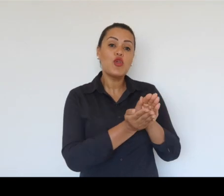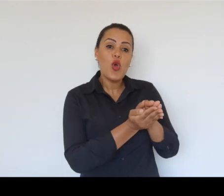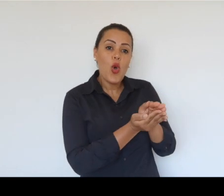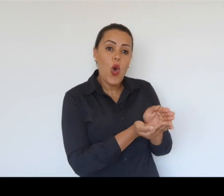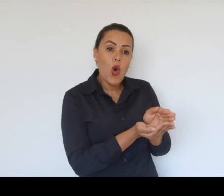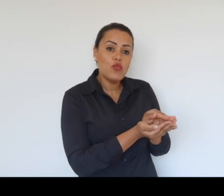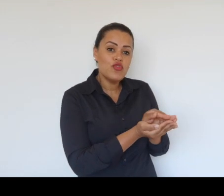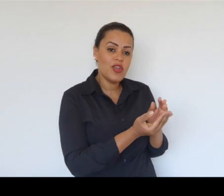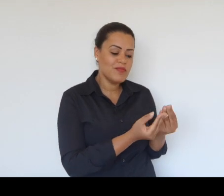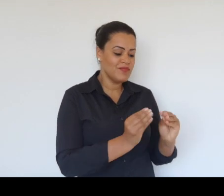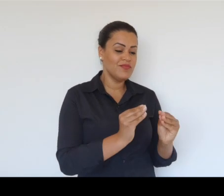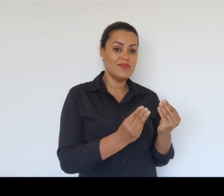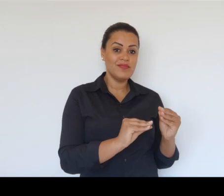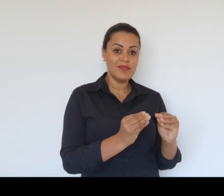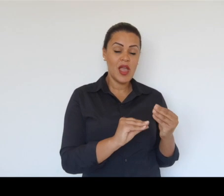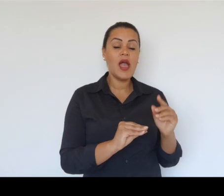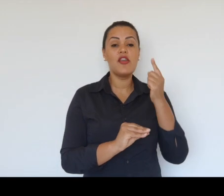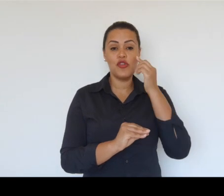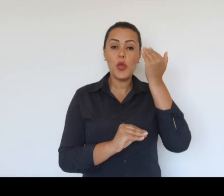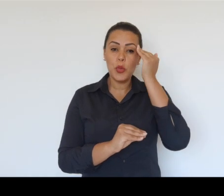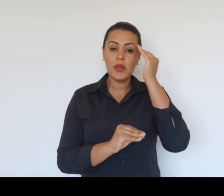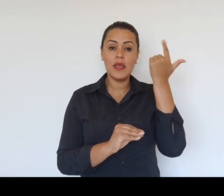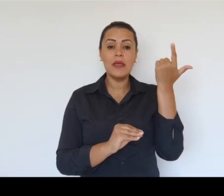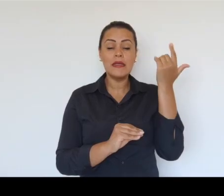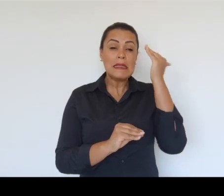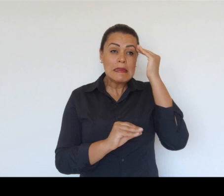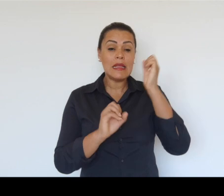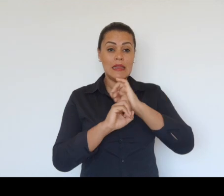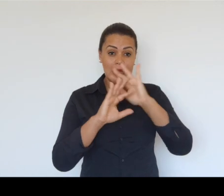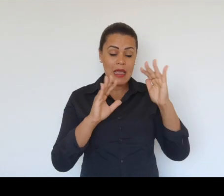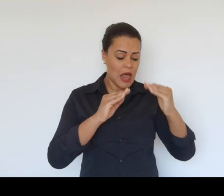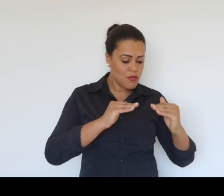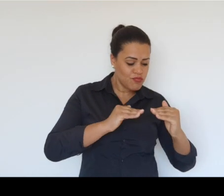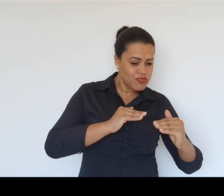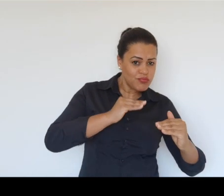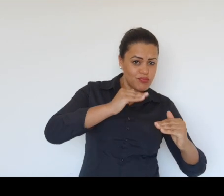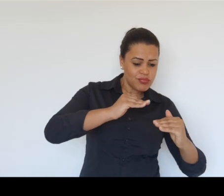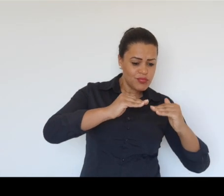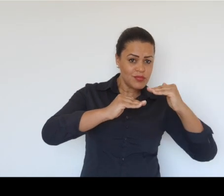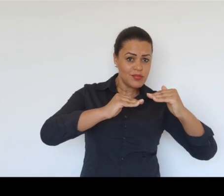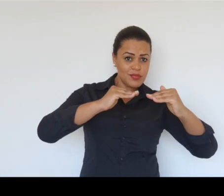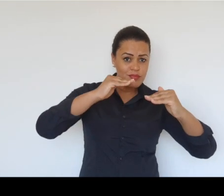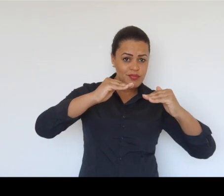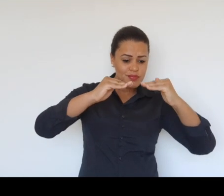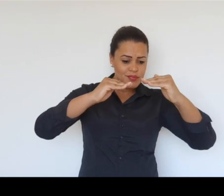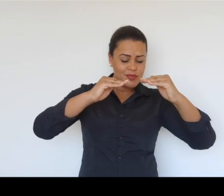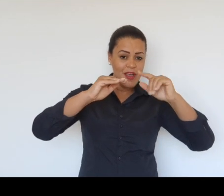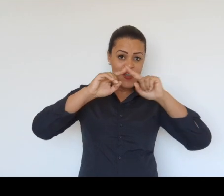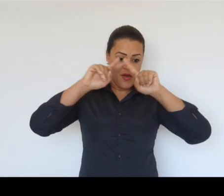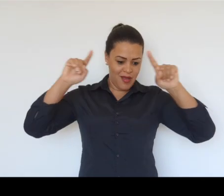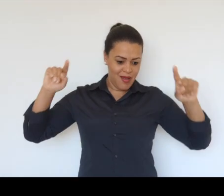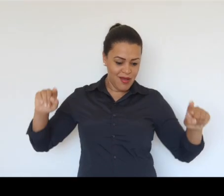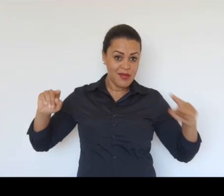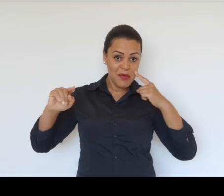conchas. Então assim a gente consegue entender um pouco da estratigrafia e dessa sobreposição que ela é lenticular, né? Não